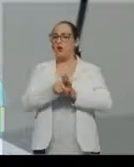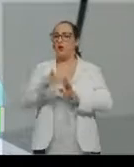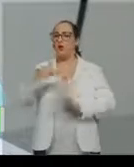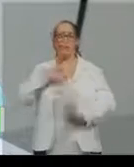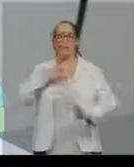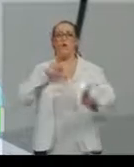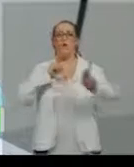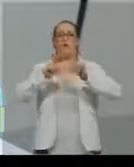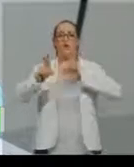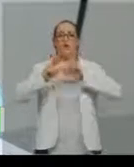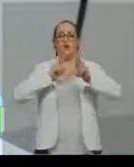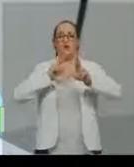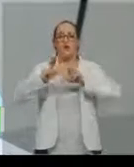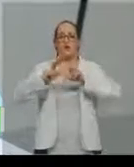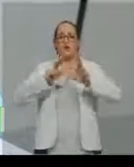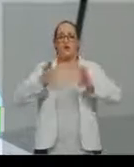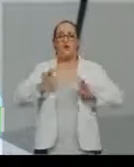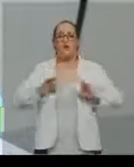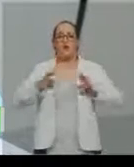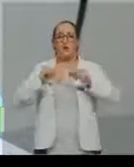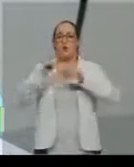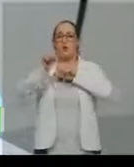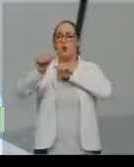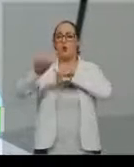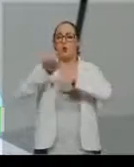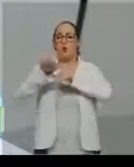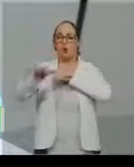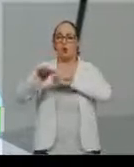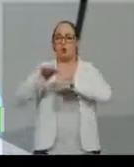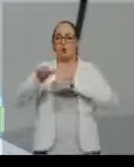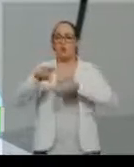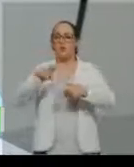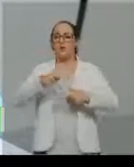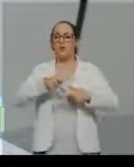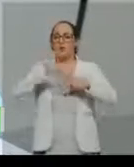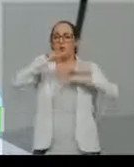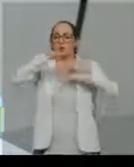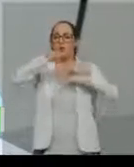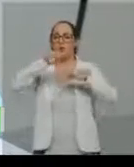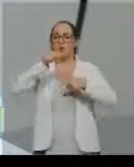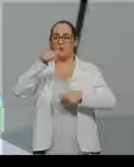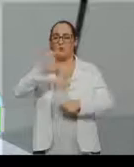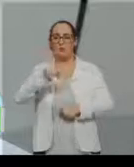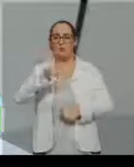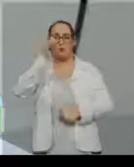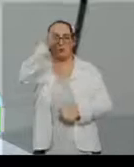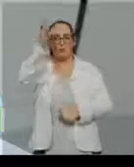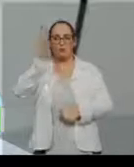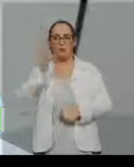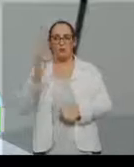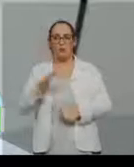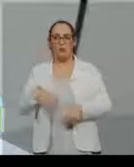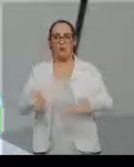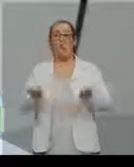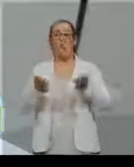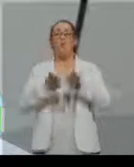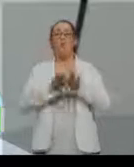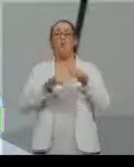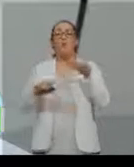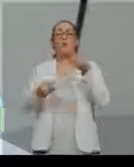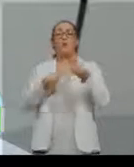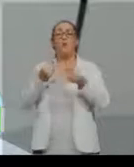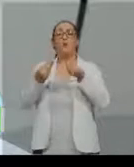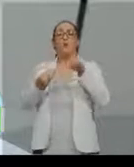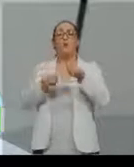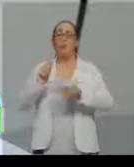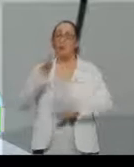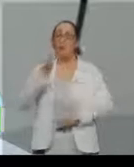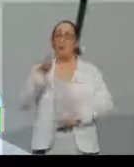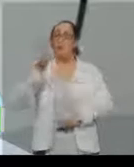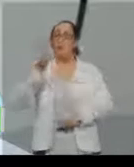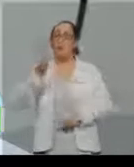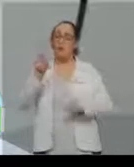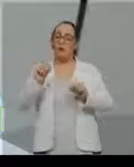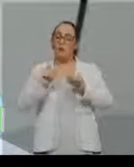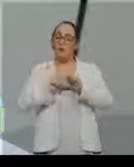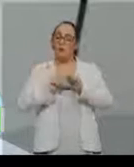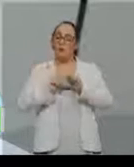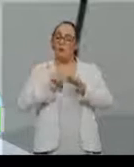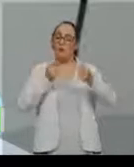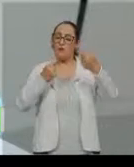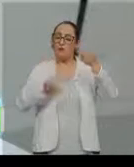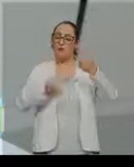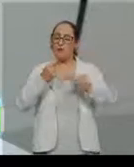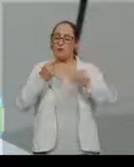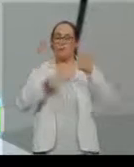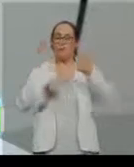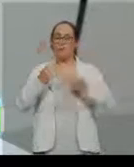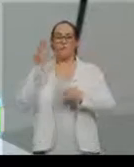do sindicalismo no Brasil. E muito relacionado ao que a gente já falou, que é a respeito da forma como Vargas conduzia sua política para